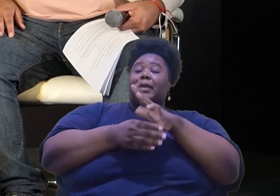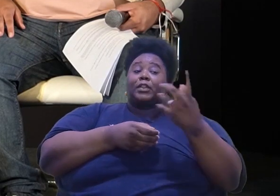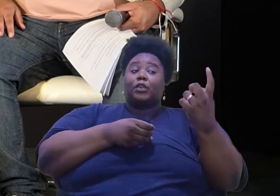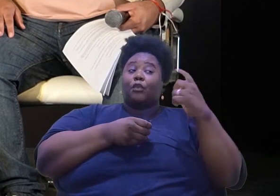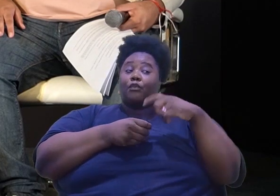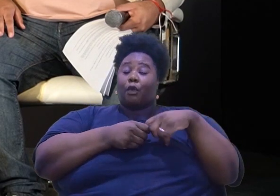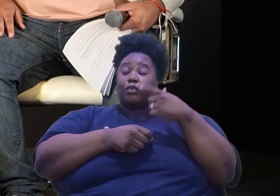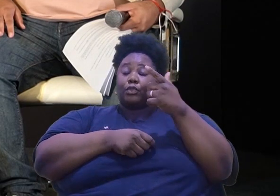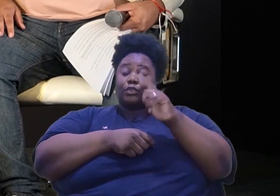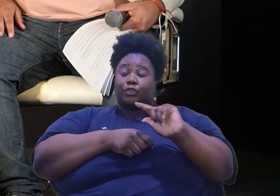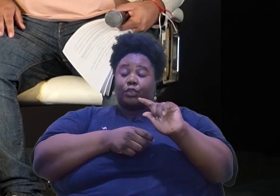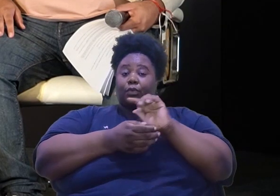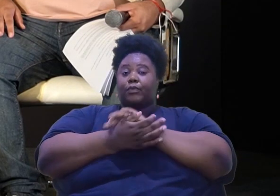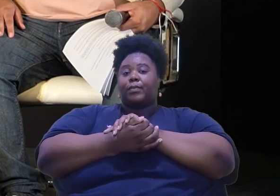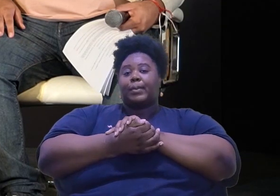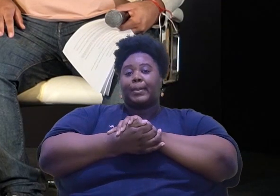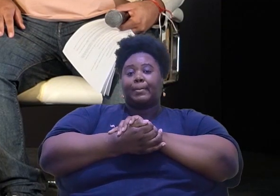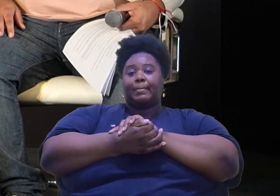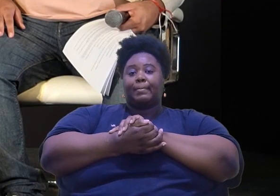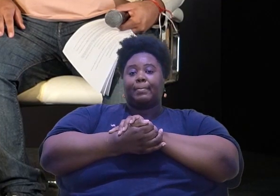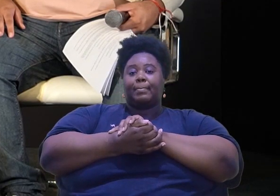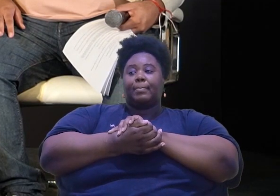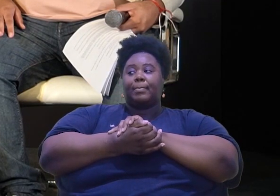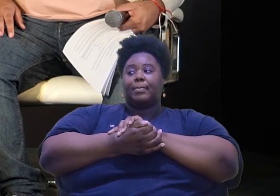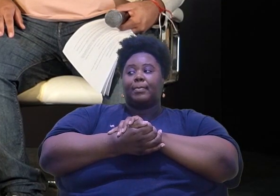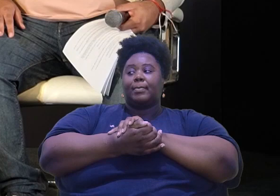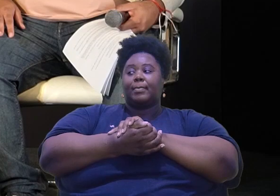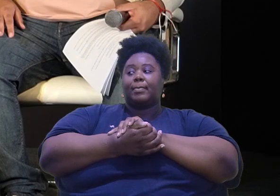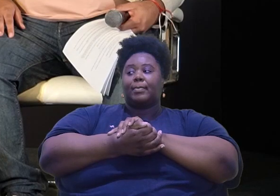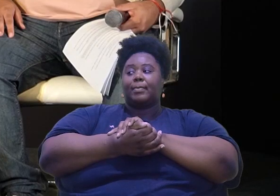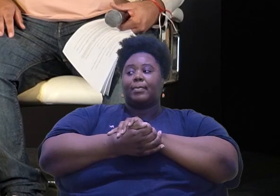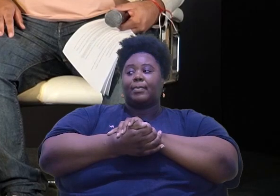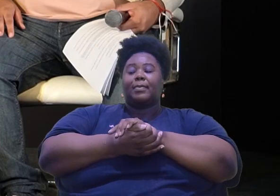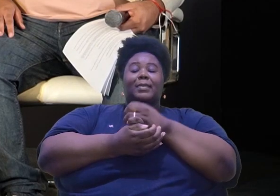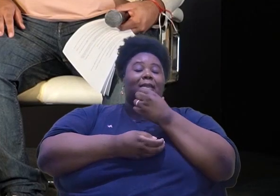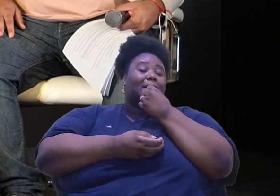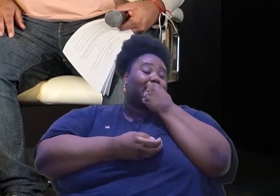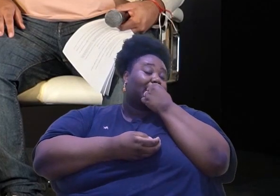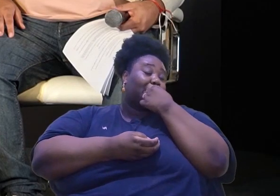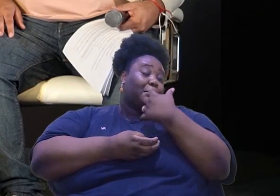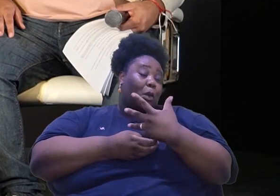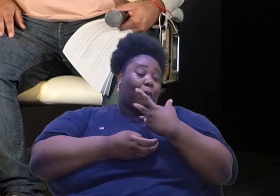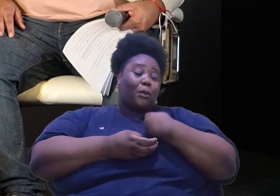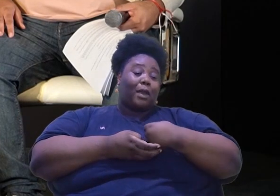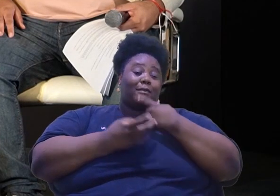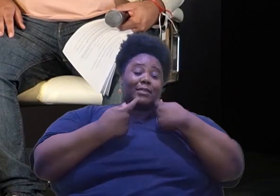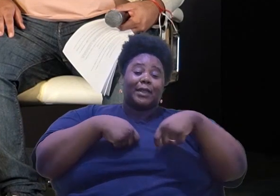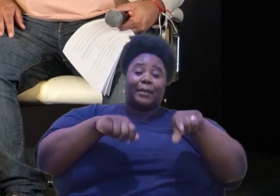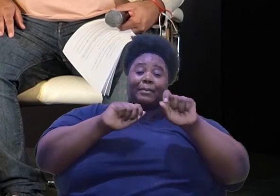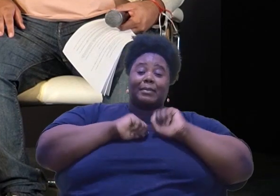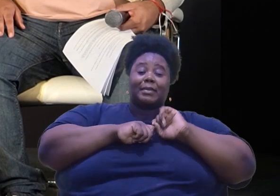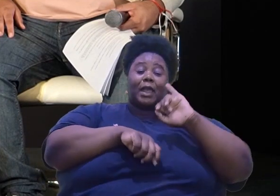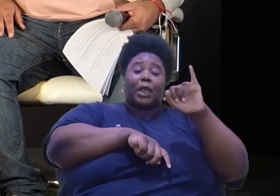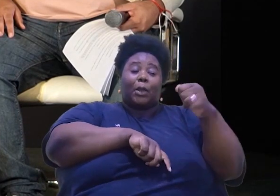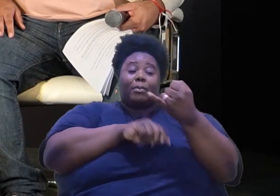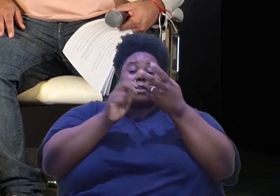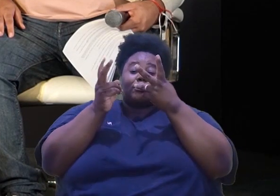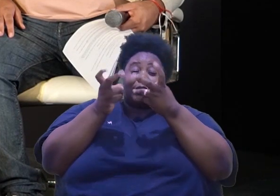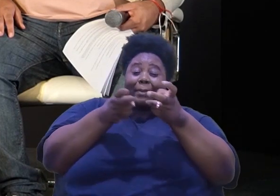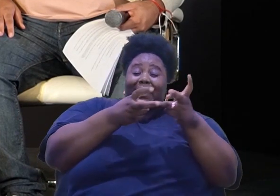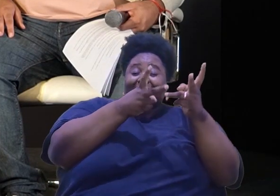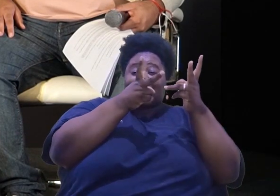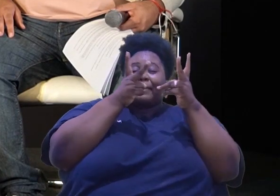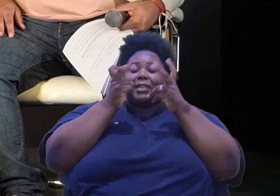outra vez ao agradecimento. Que bom que a vida me dê e me dá a oportunidade dessa percepção,